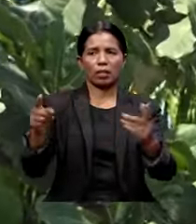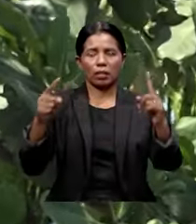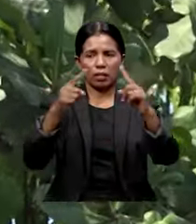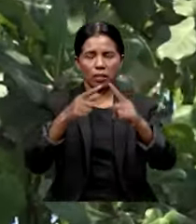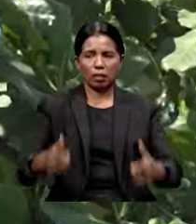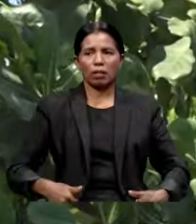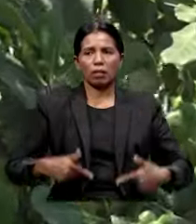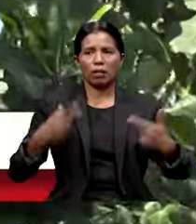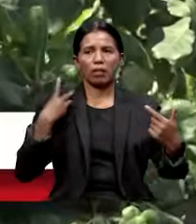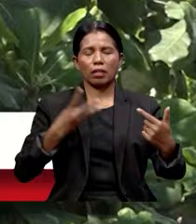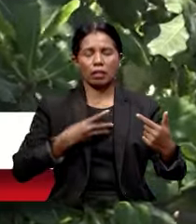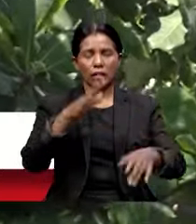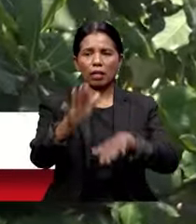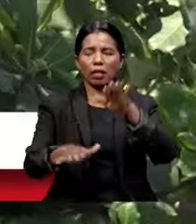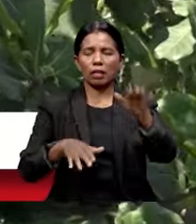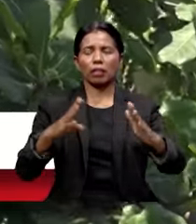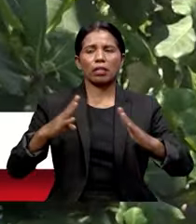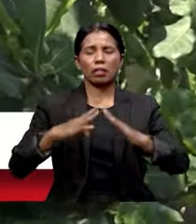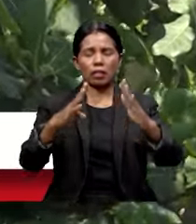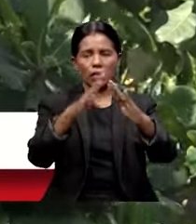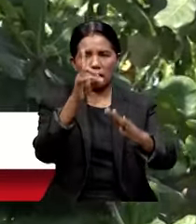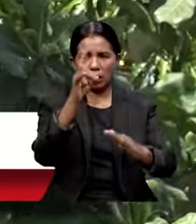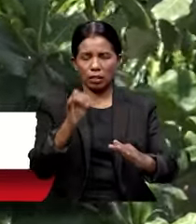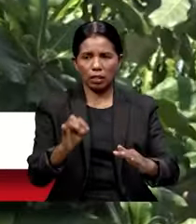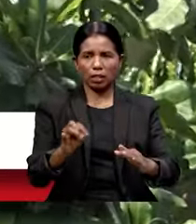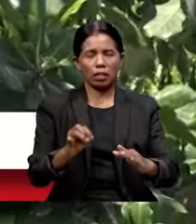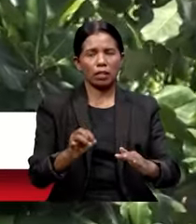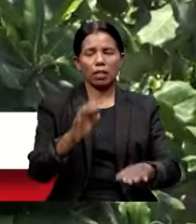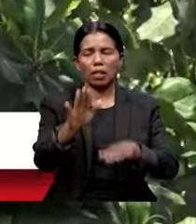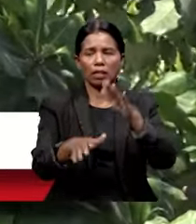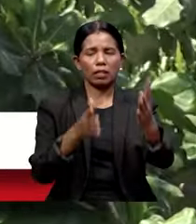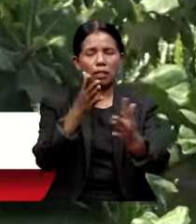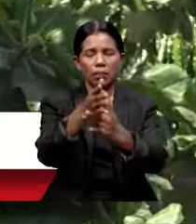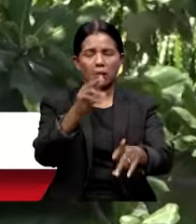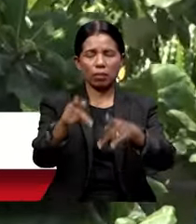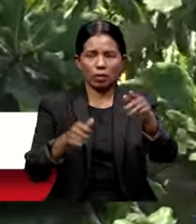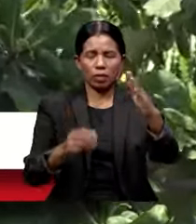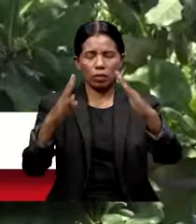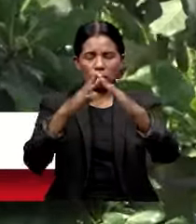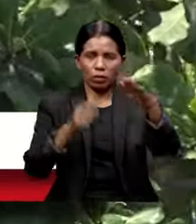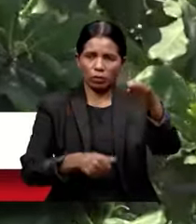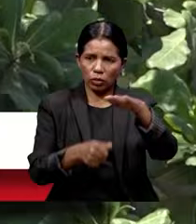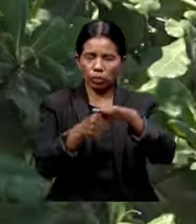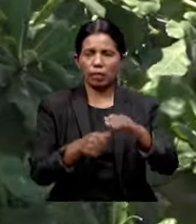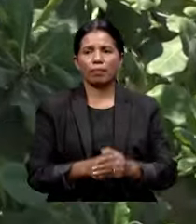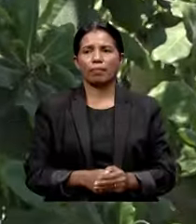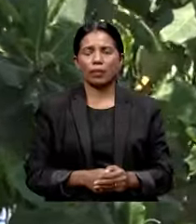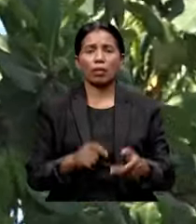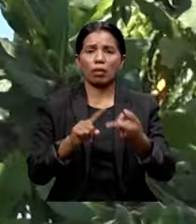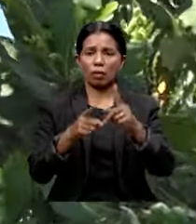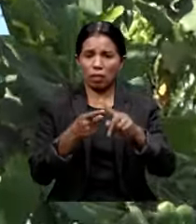Mouris. Ita nam lekar ia sedar dilarang ne ala tamat tung saya emane uma uri subar mas maluk